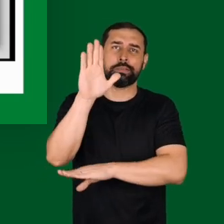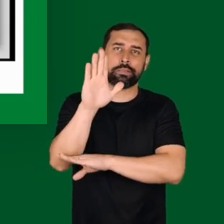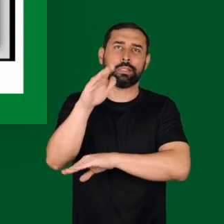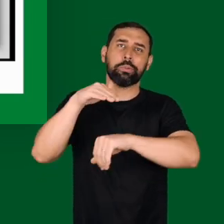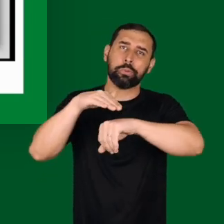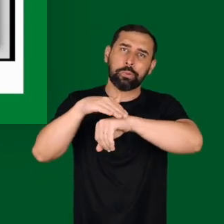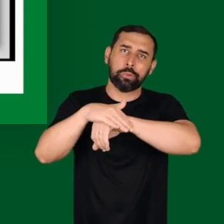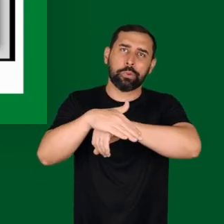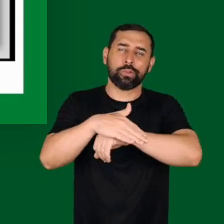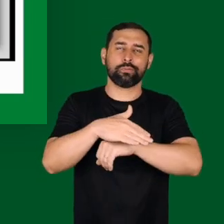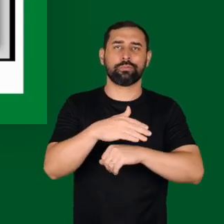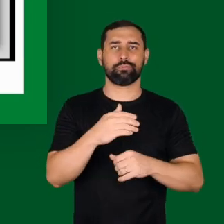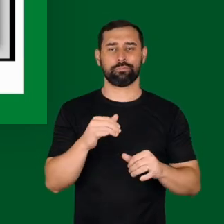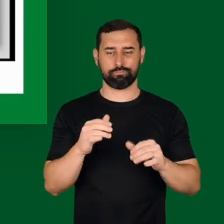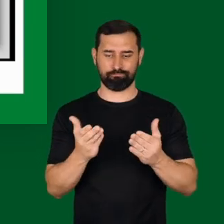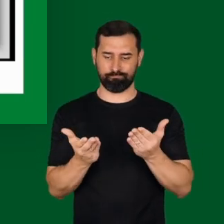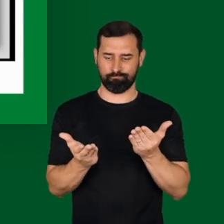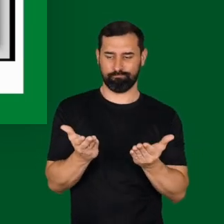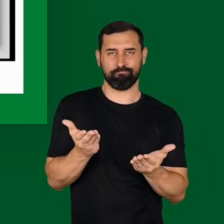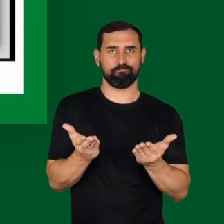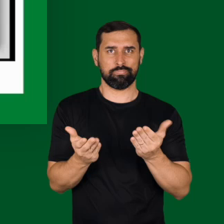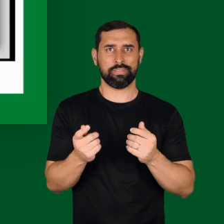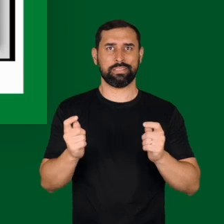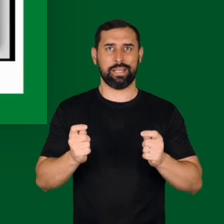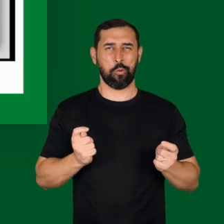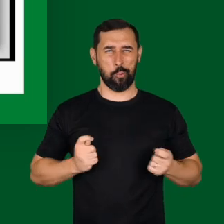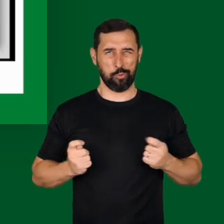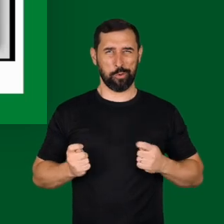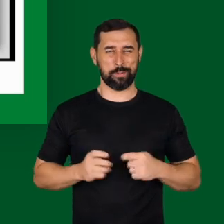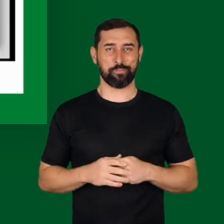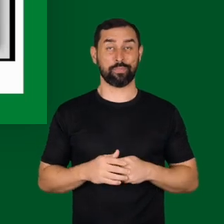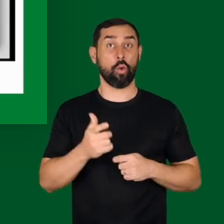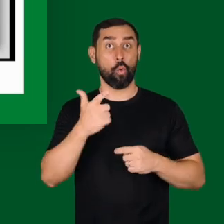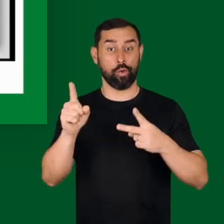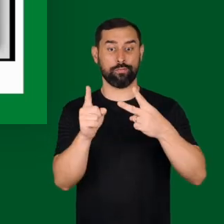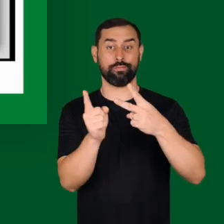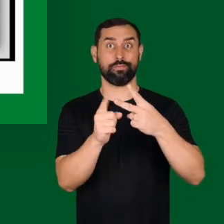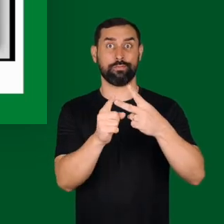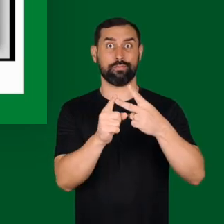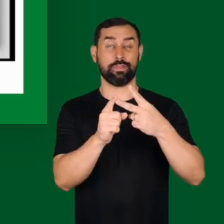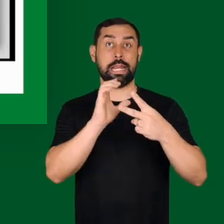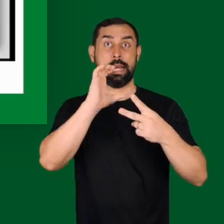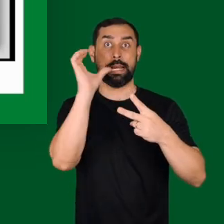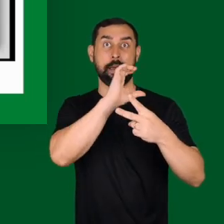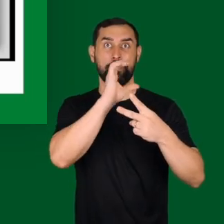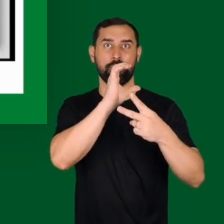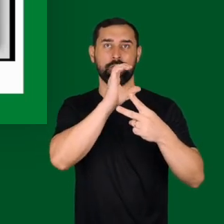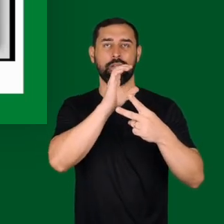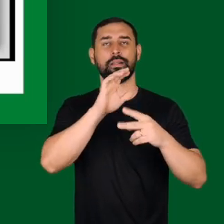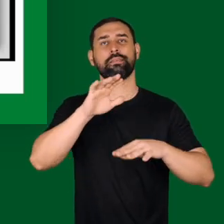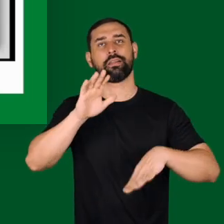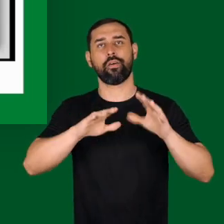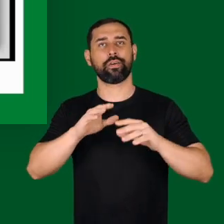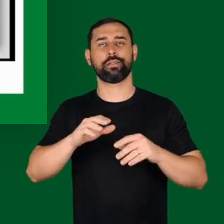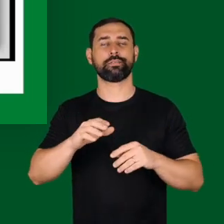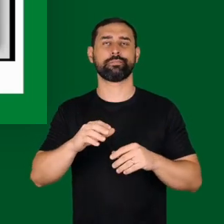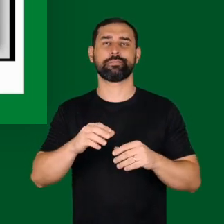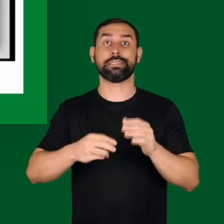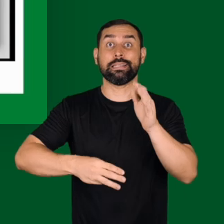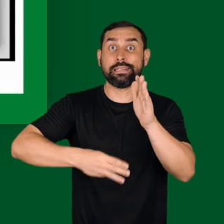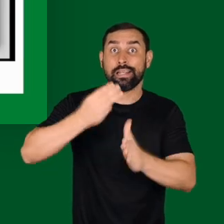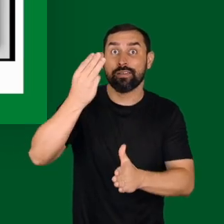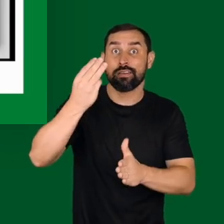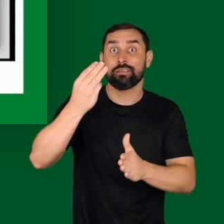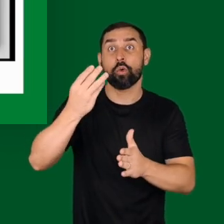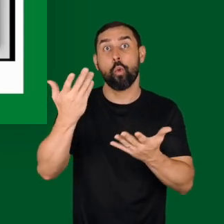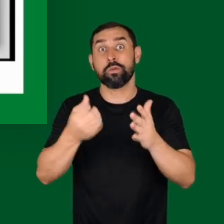temos também as insulinas rápidas, né? Esses tipos aqui, que elas serão aplicadas de 3 a 6 vezes ao dia, e